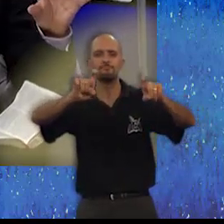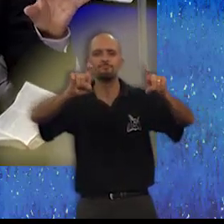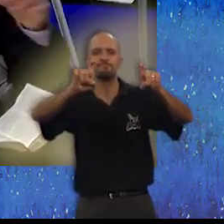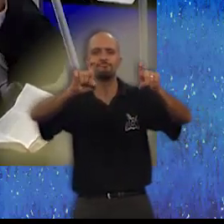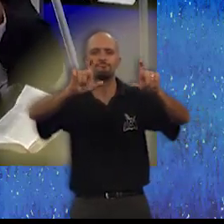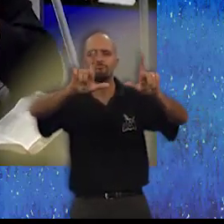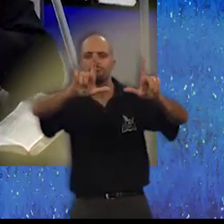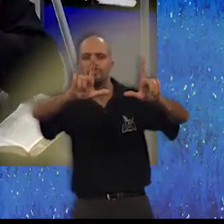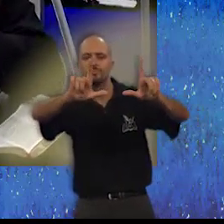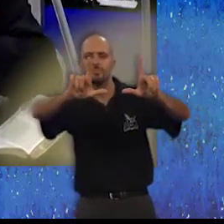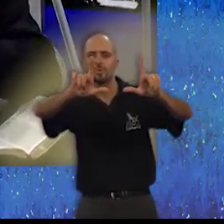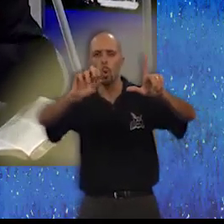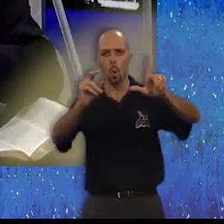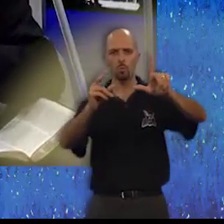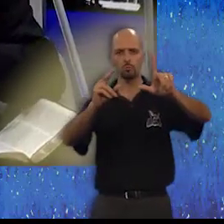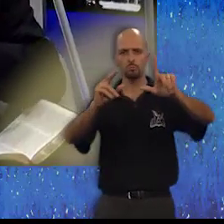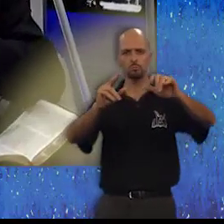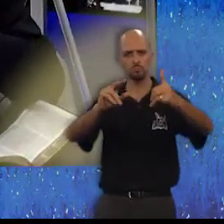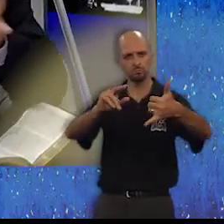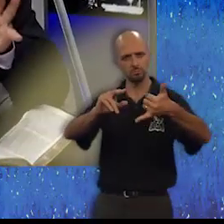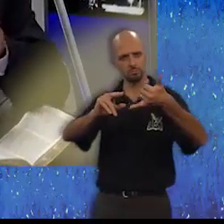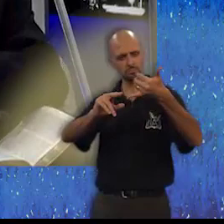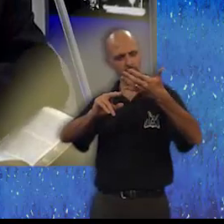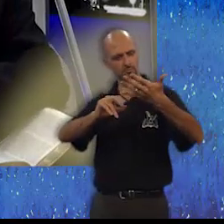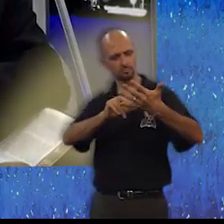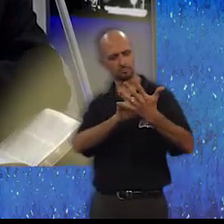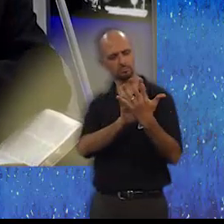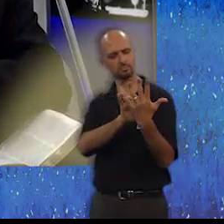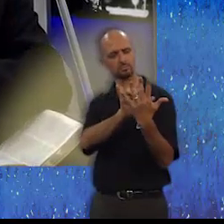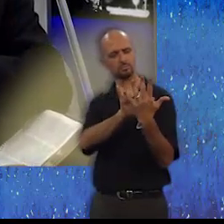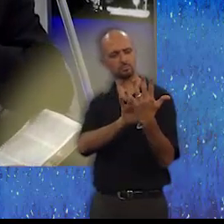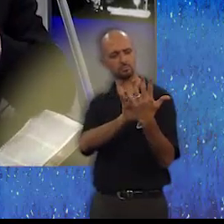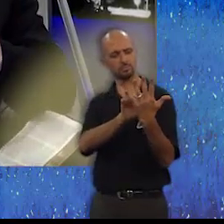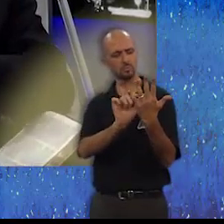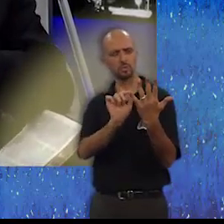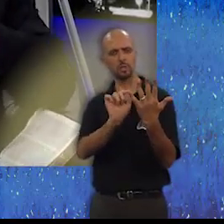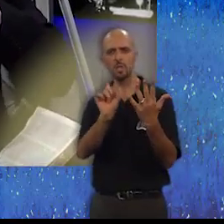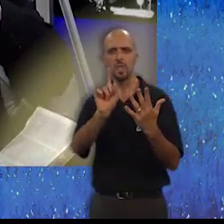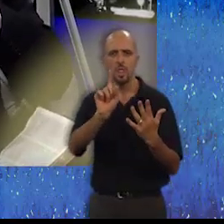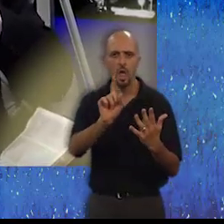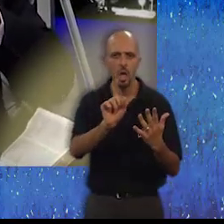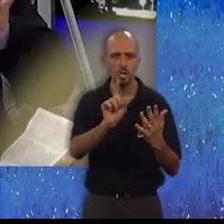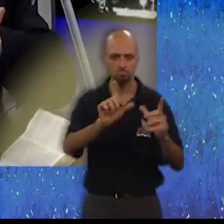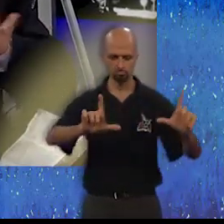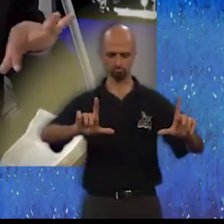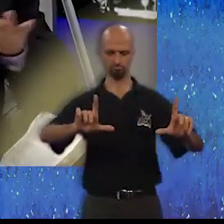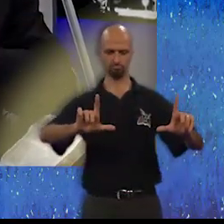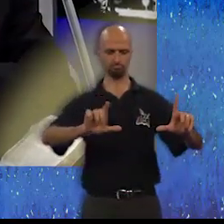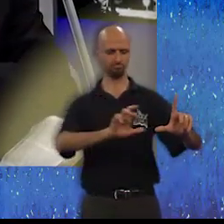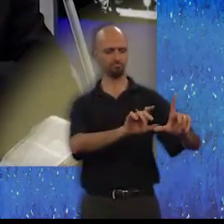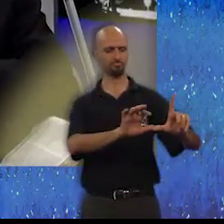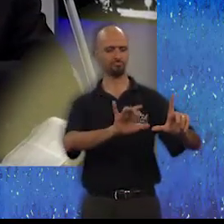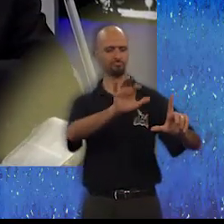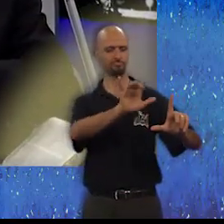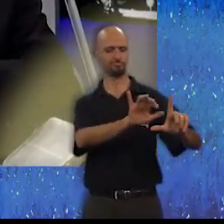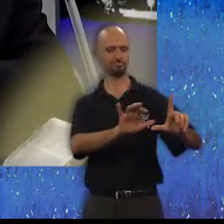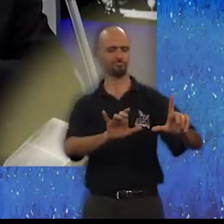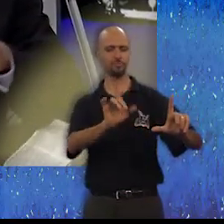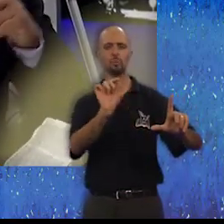de lado. Talvez é o celular, né? Então deixa o celular de lado. Não é o celular, é o iPad. Ok, deixa o iPad de